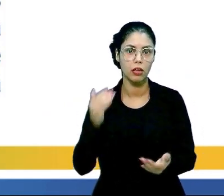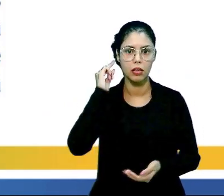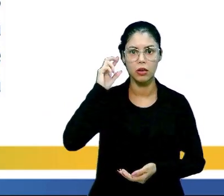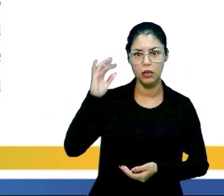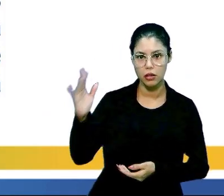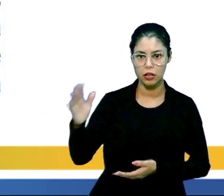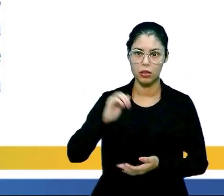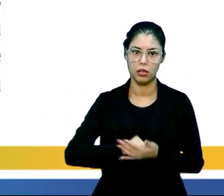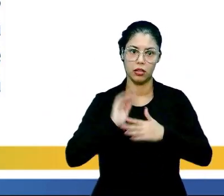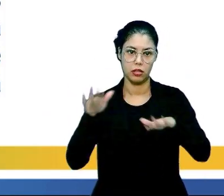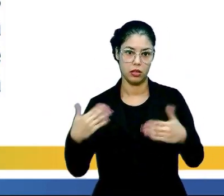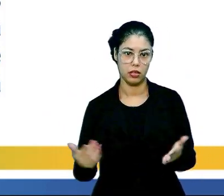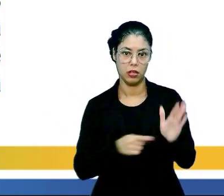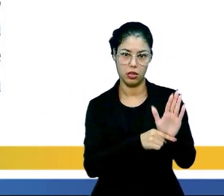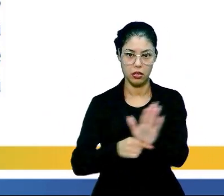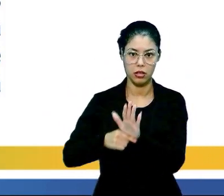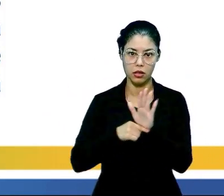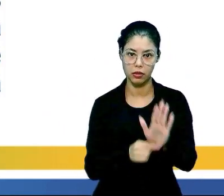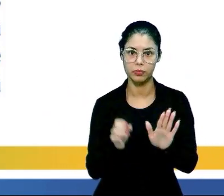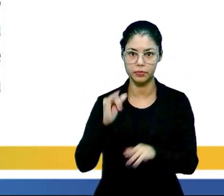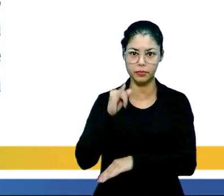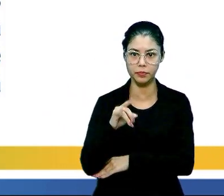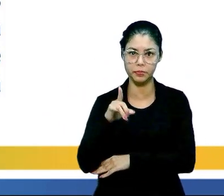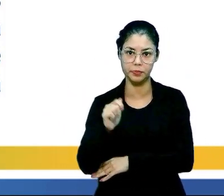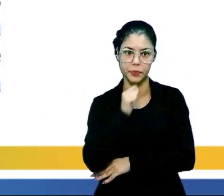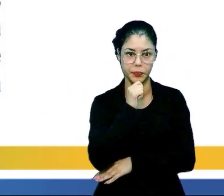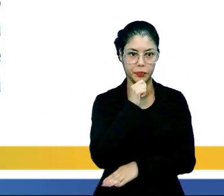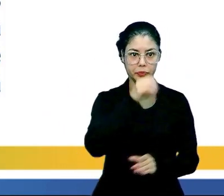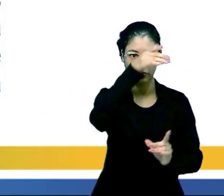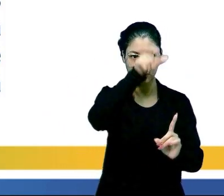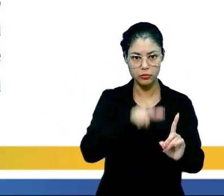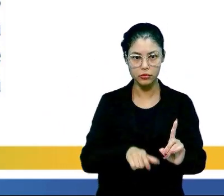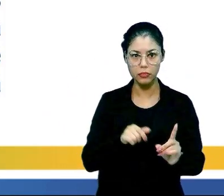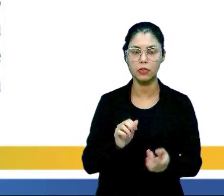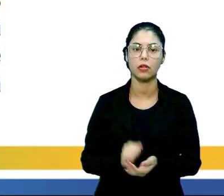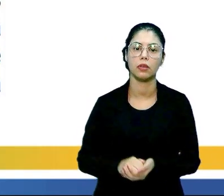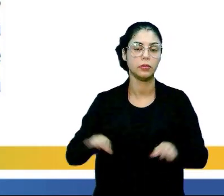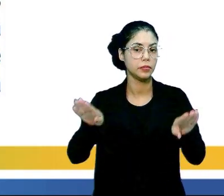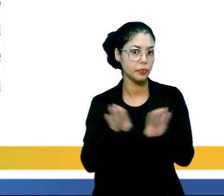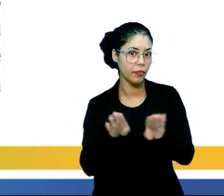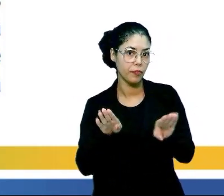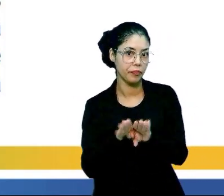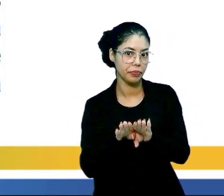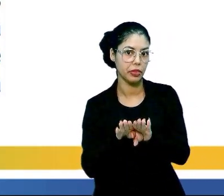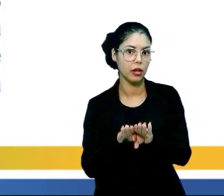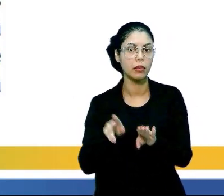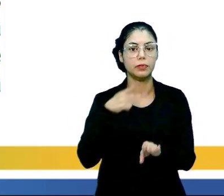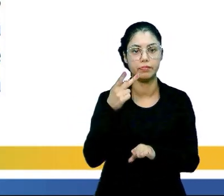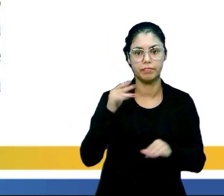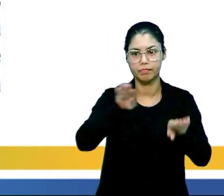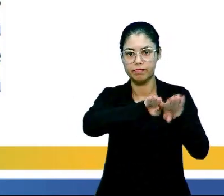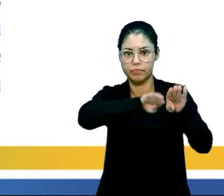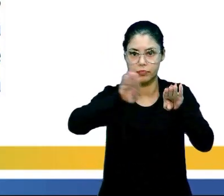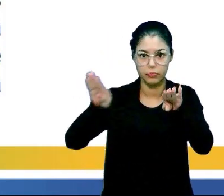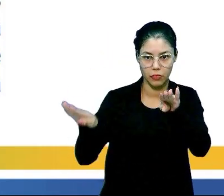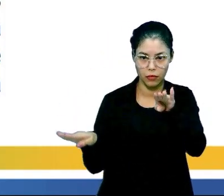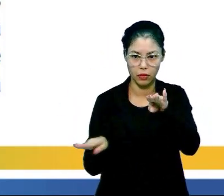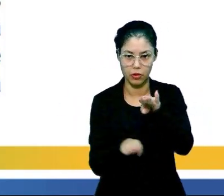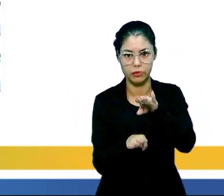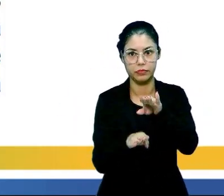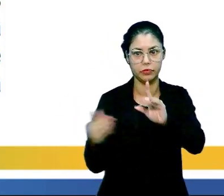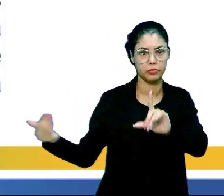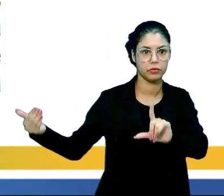fictícia, além de expor um dos benefícios da ida a esse tipo de estabelecimento, também denuncia